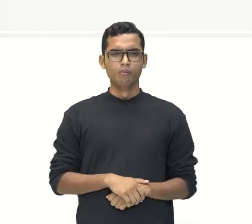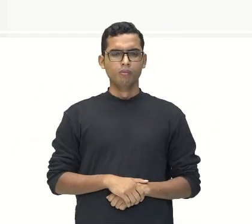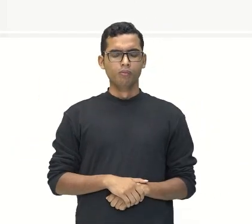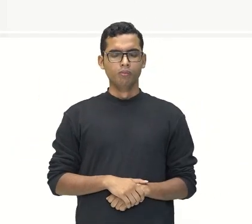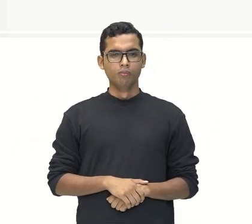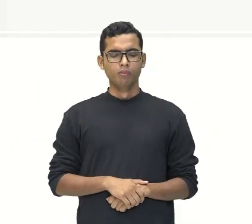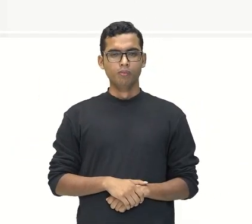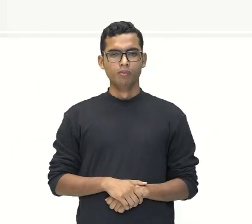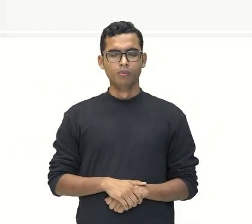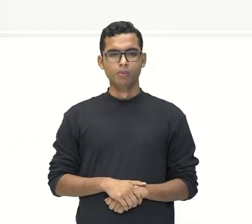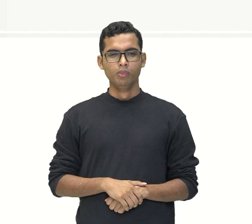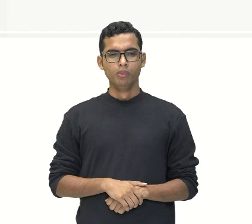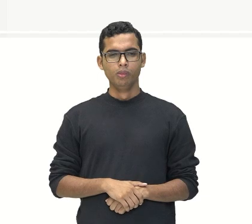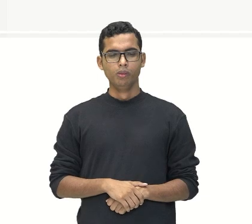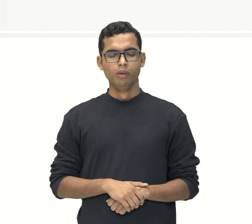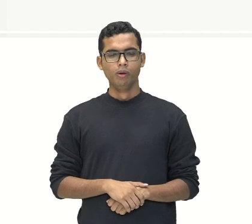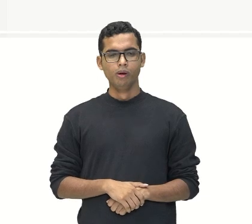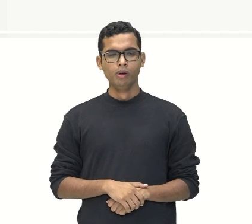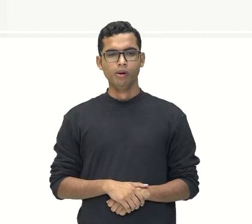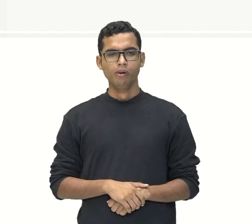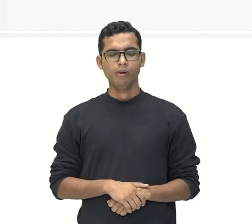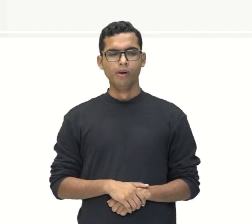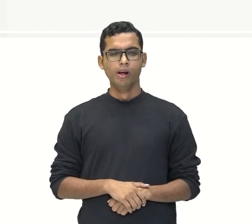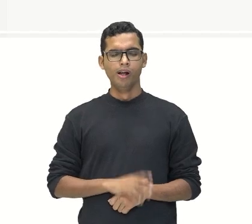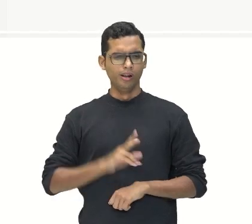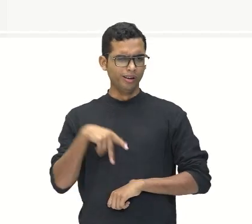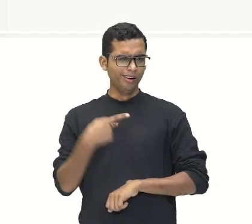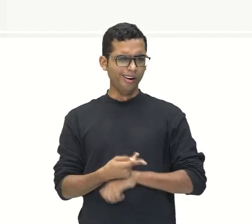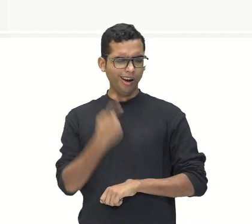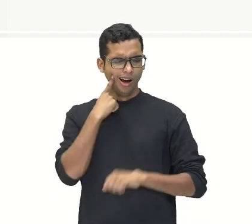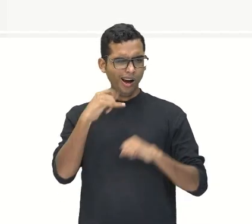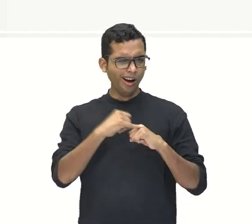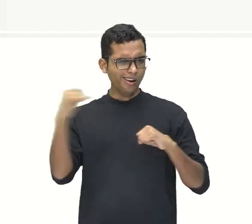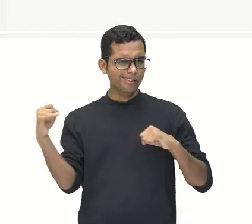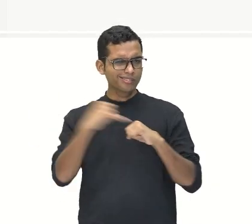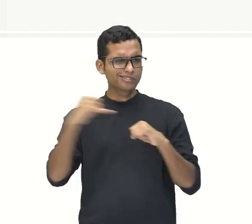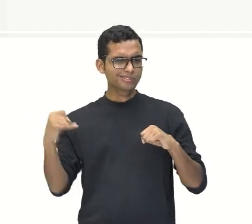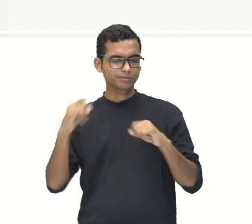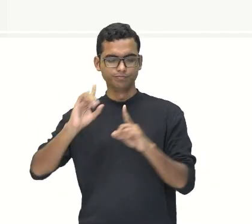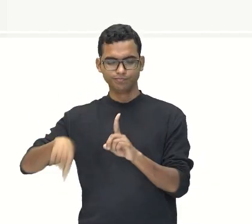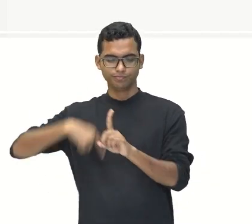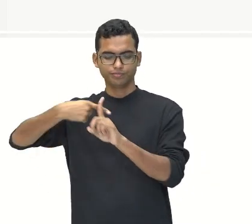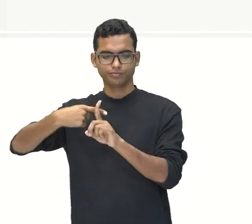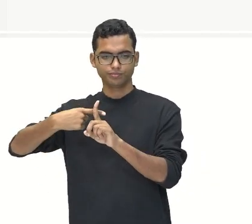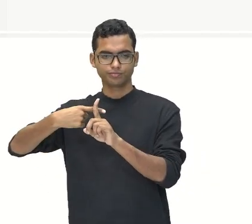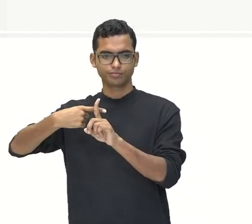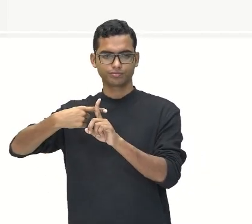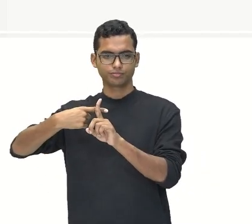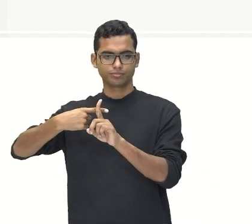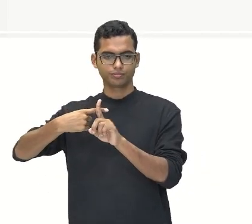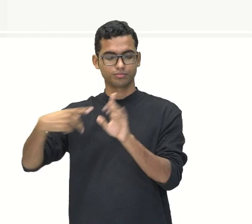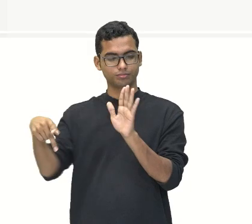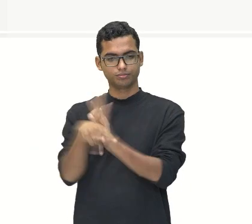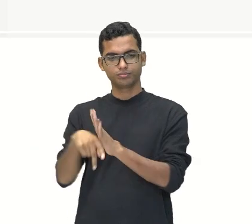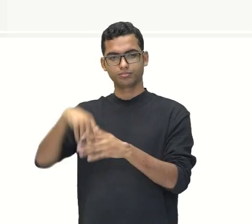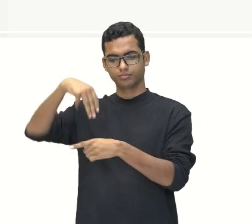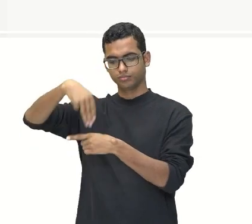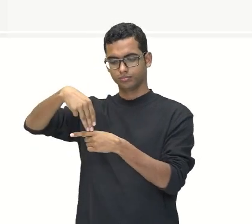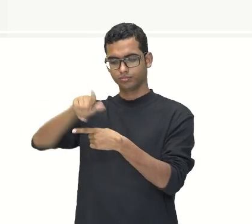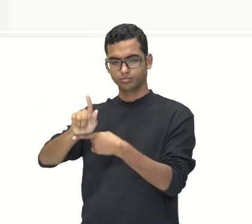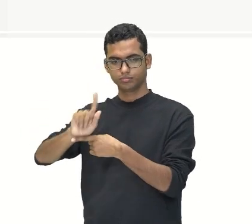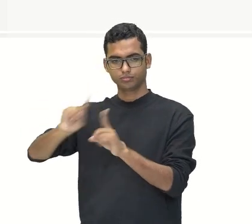observem que ele vai liberar um íon positivo, que é o magnésio